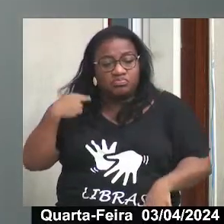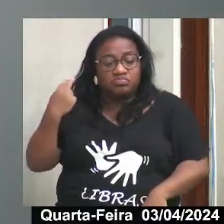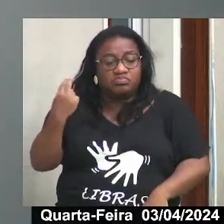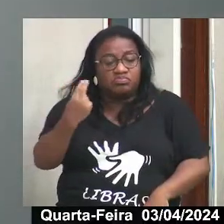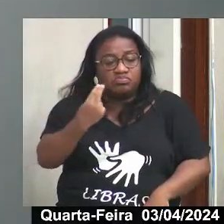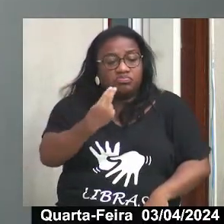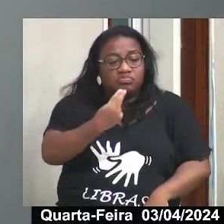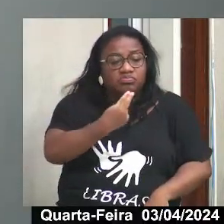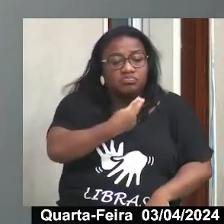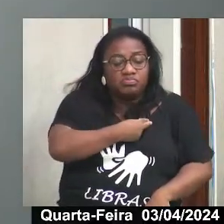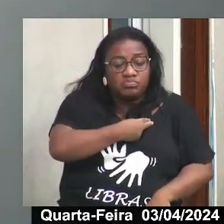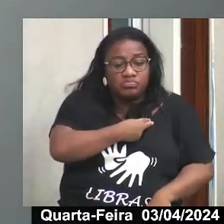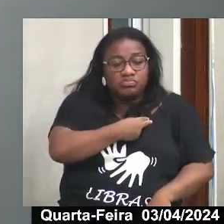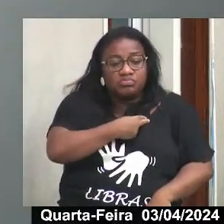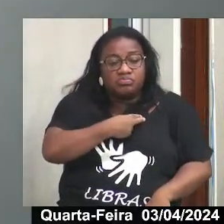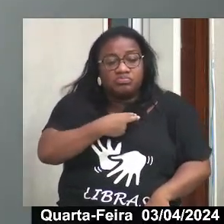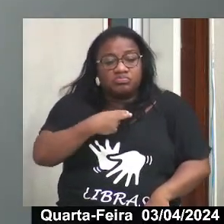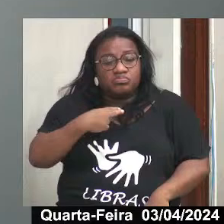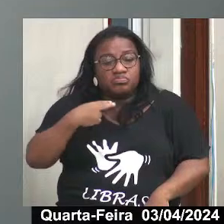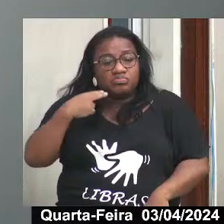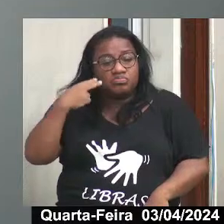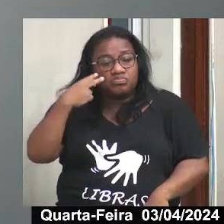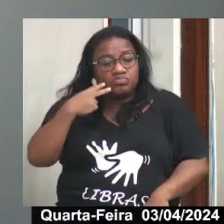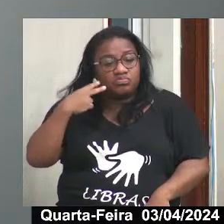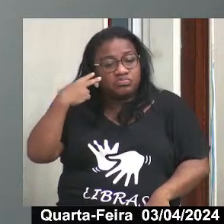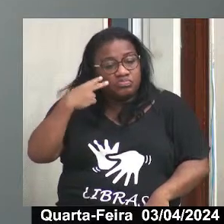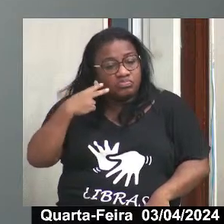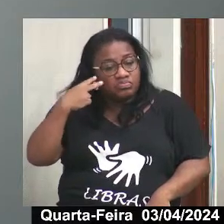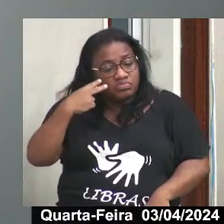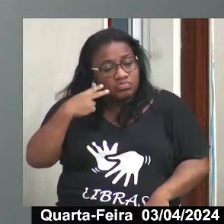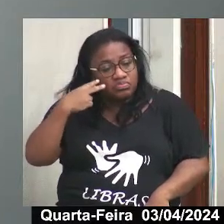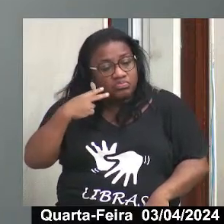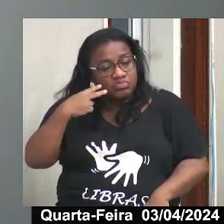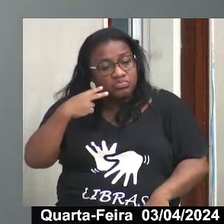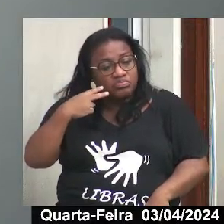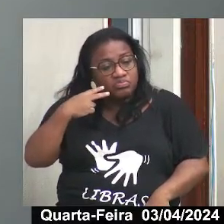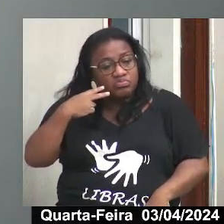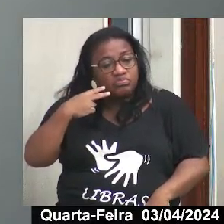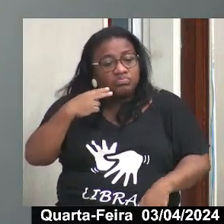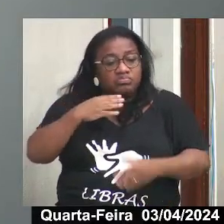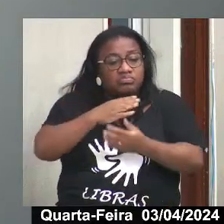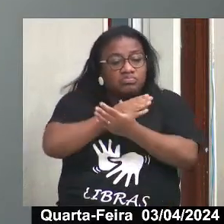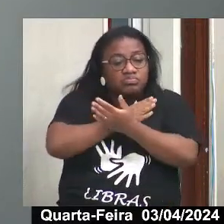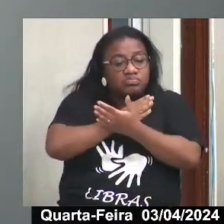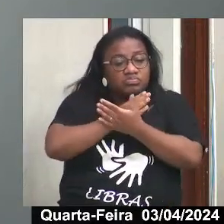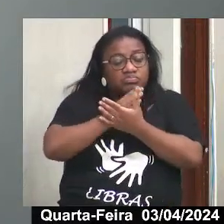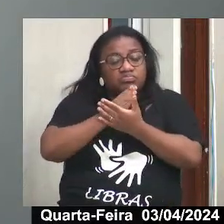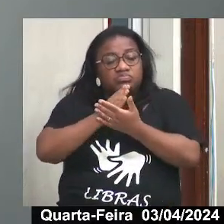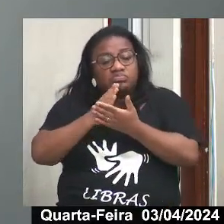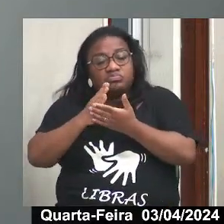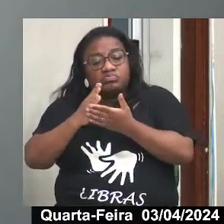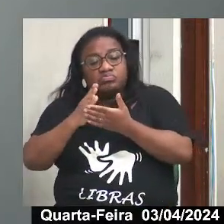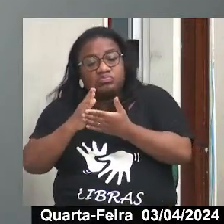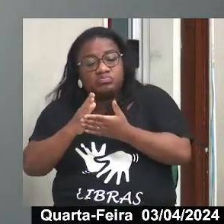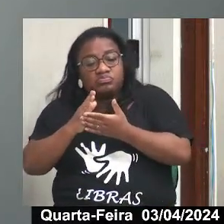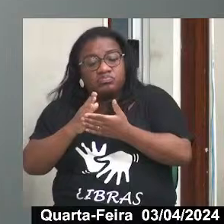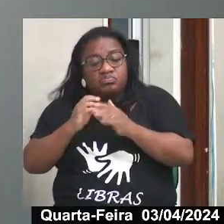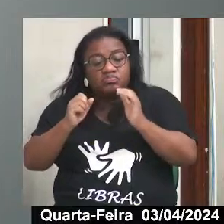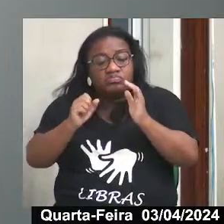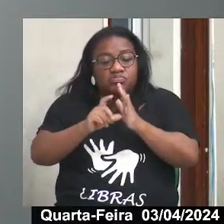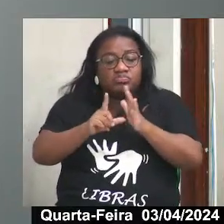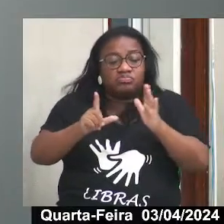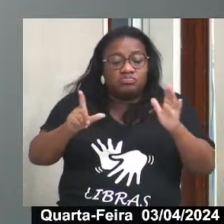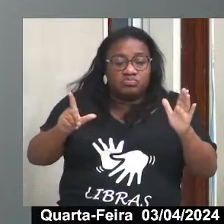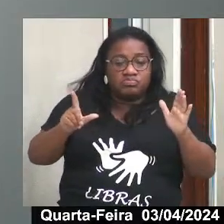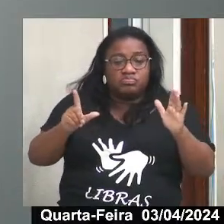nós vereadores temos o direito e temos um princípio garantido pela Constituição de